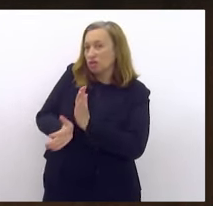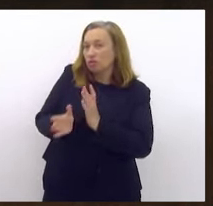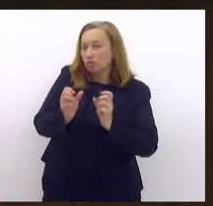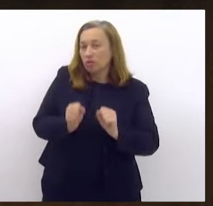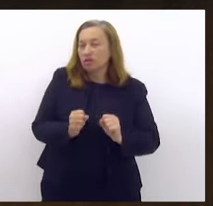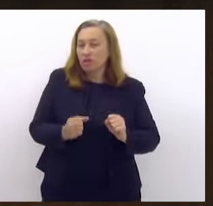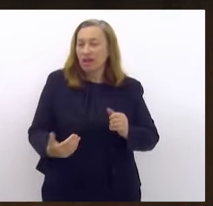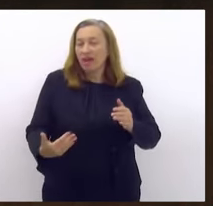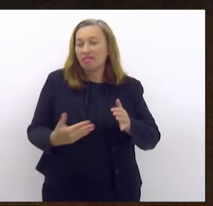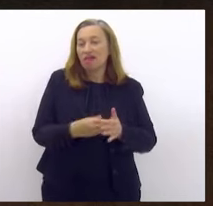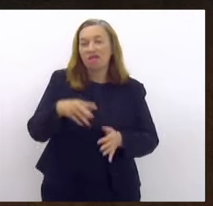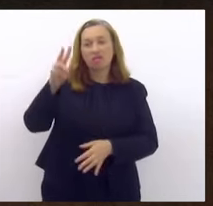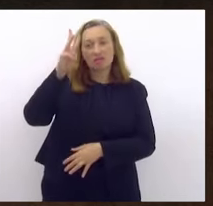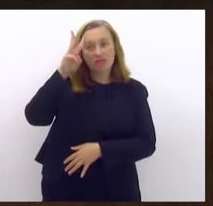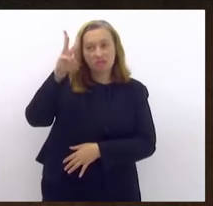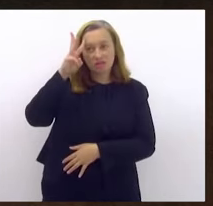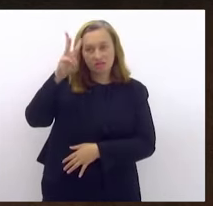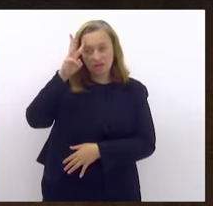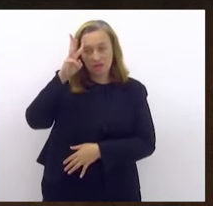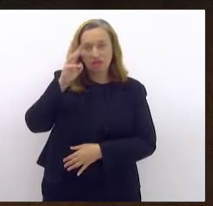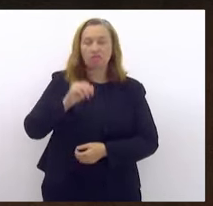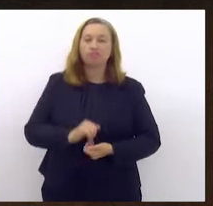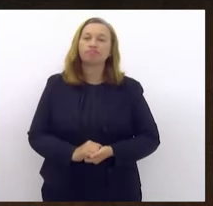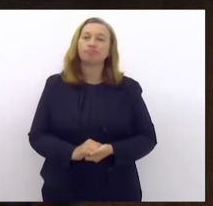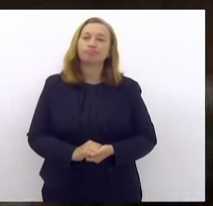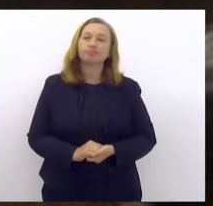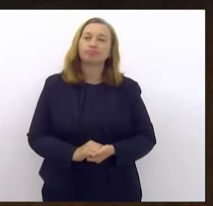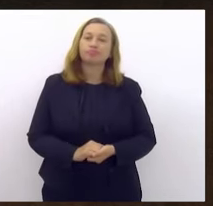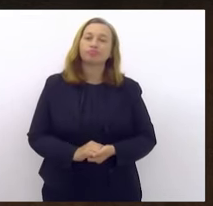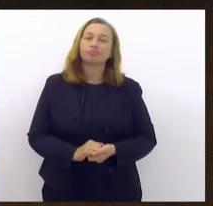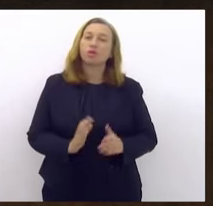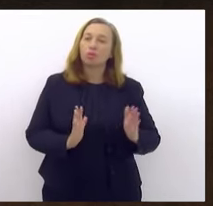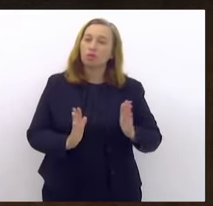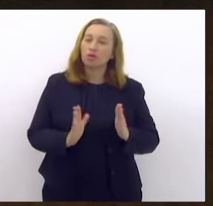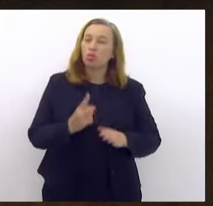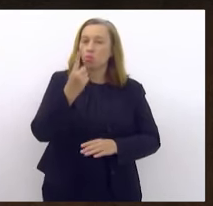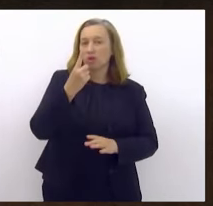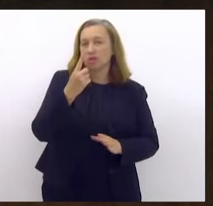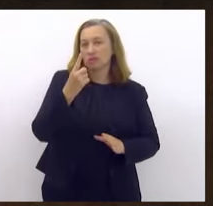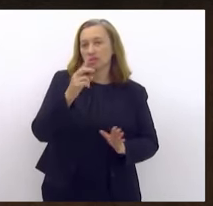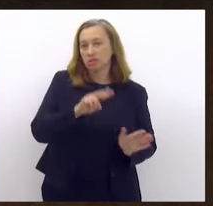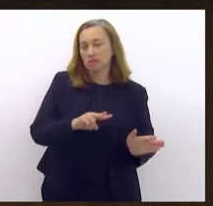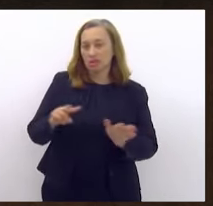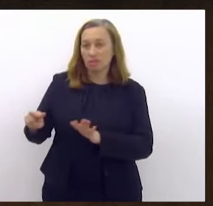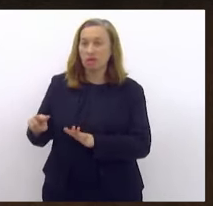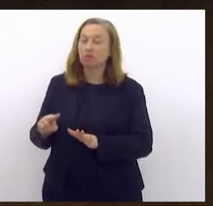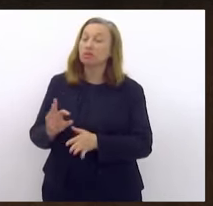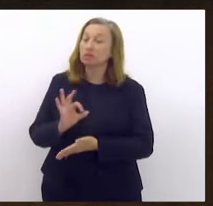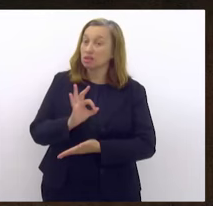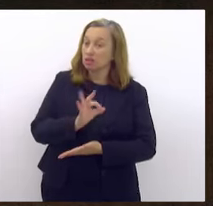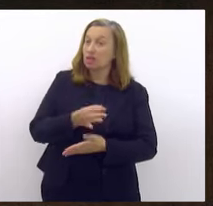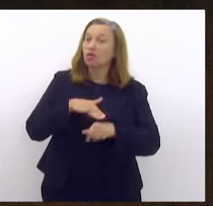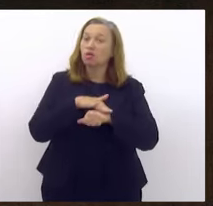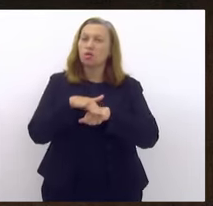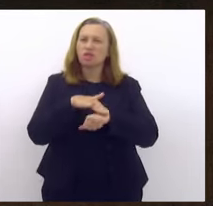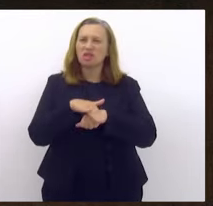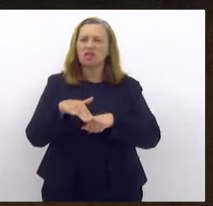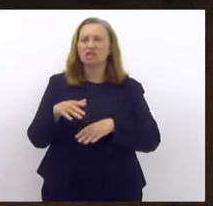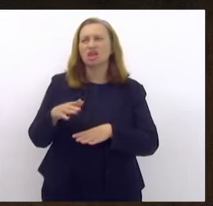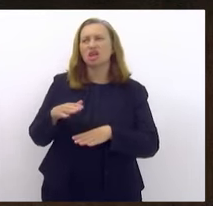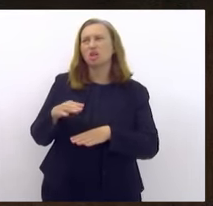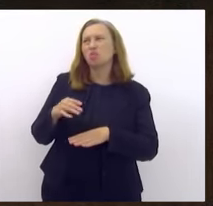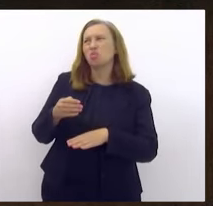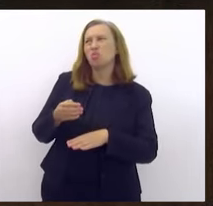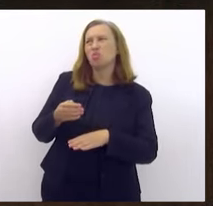a terça-feira, dilatando, por consequência, o prazo por uma semana. Claro que conversei não com todos, mas